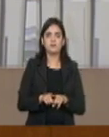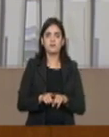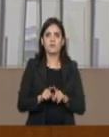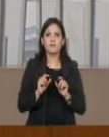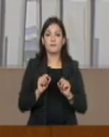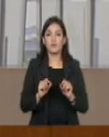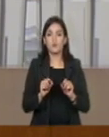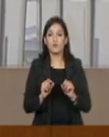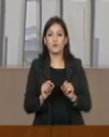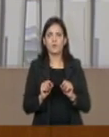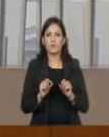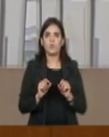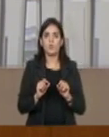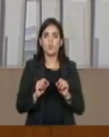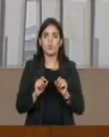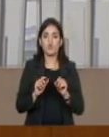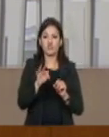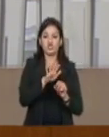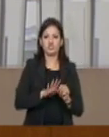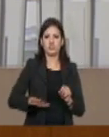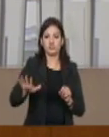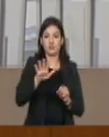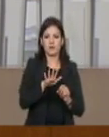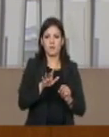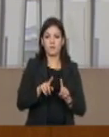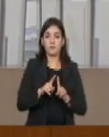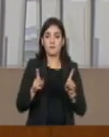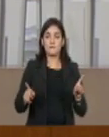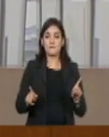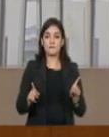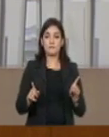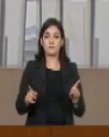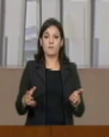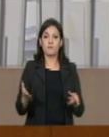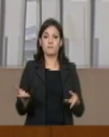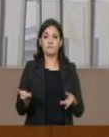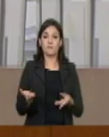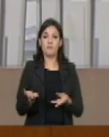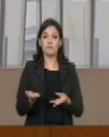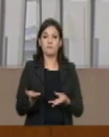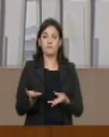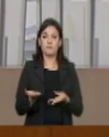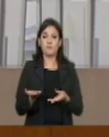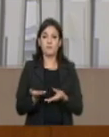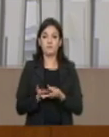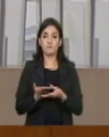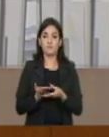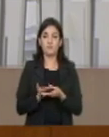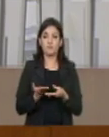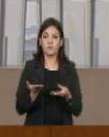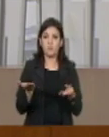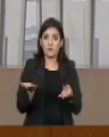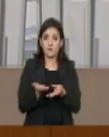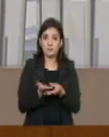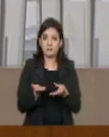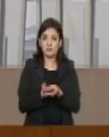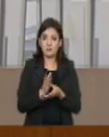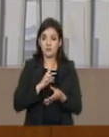é colocado. No caso concreto, não se está analisando